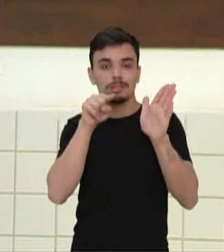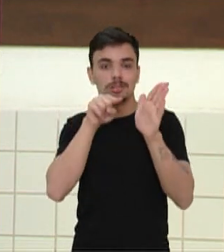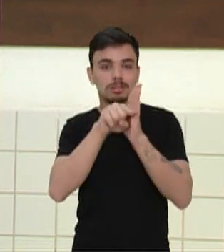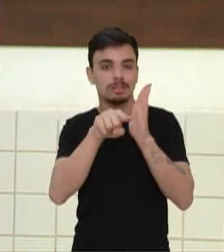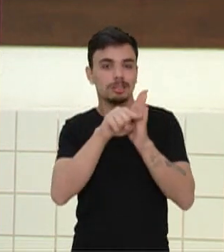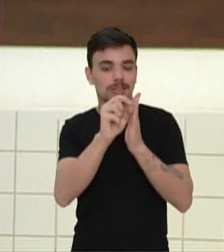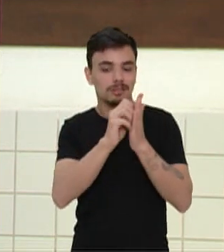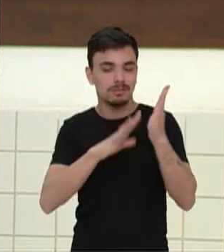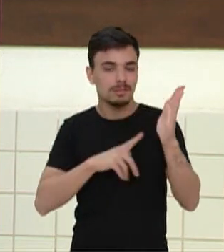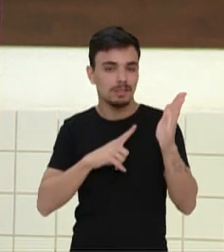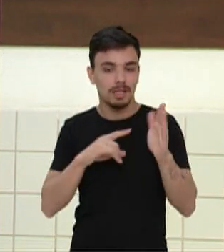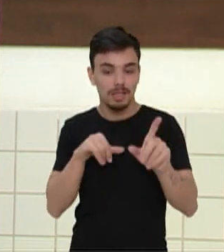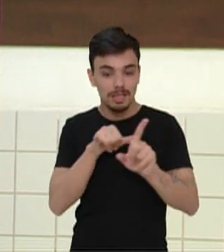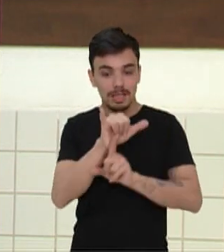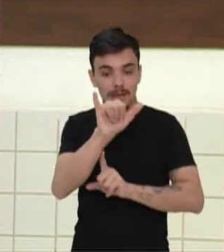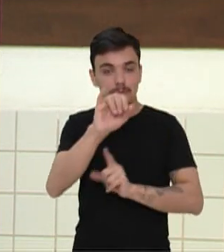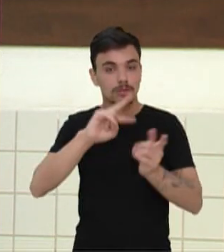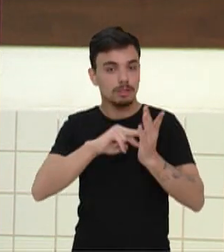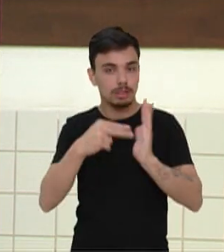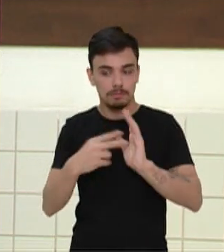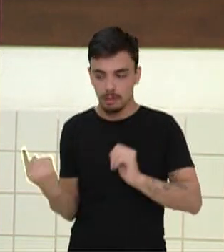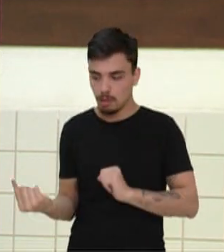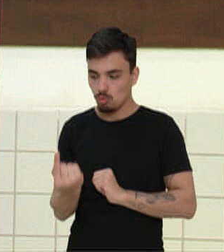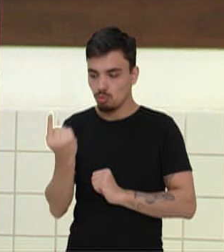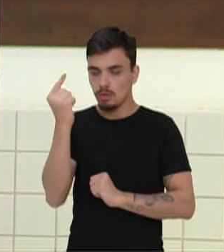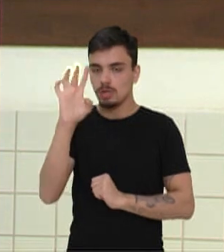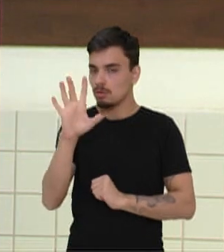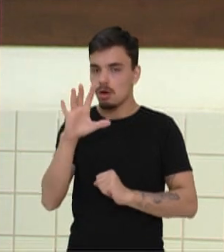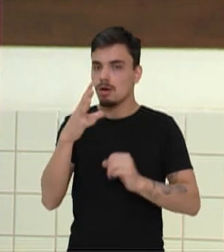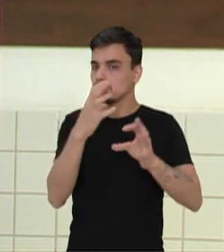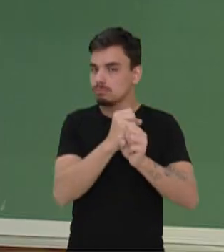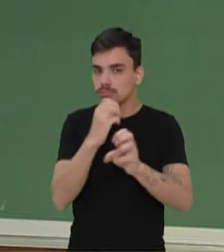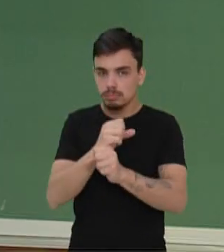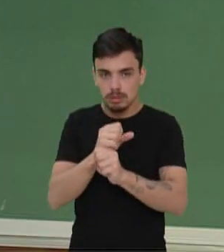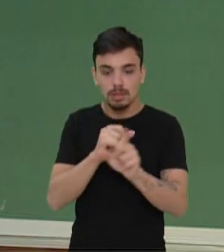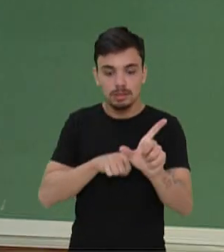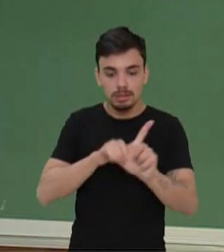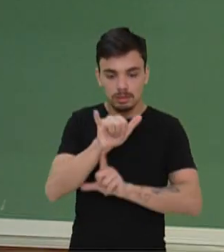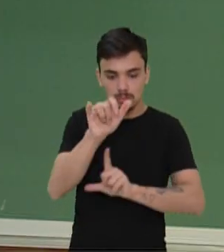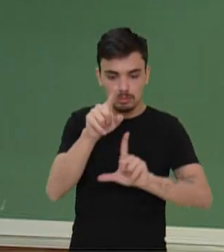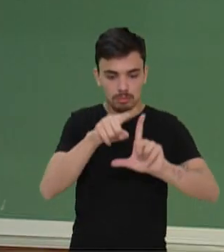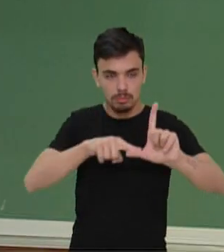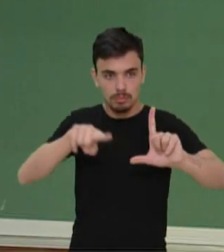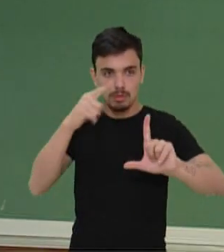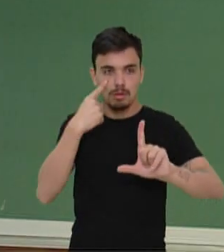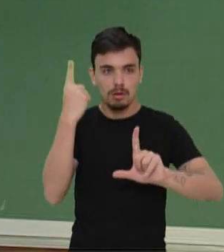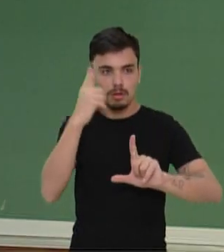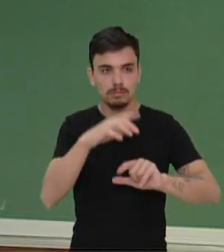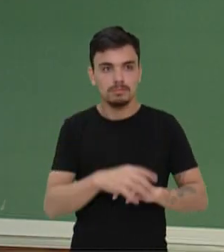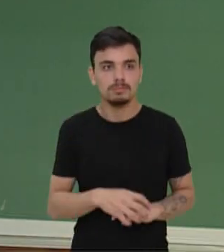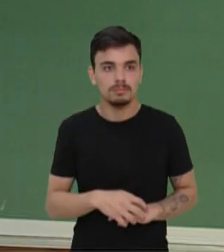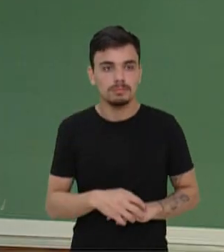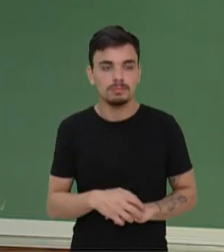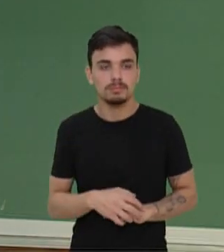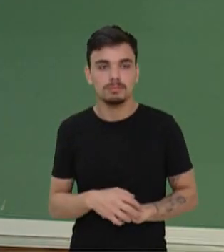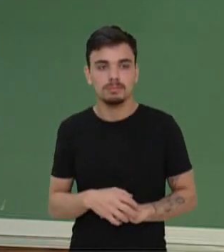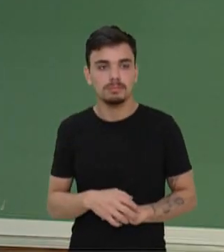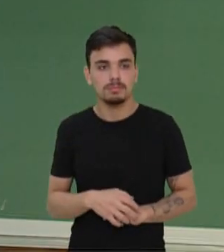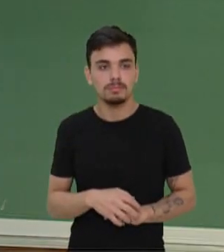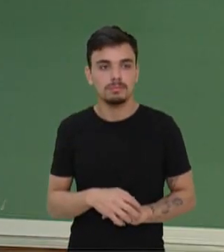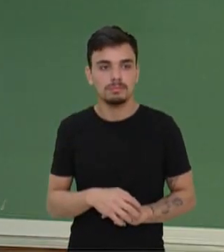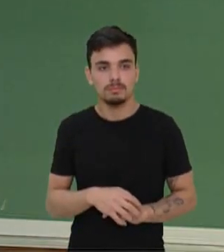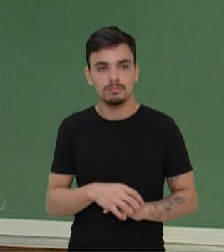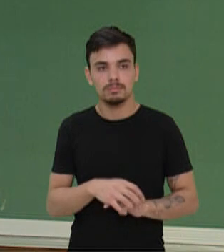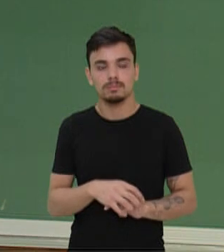é a altura, então é só calcular o y do vértice. Vamos calcular aqui, ó. Né? Tá lá então, y do vértice. Lembrando que o y do